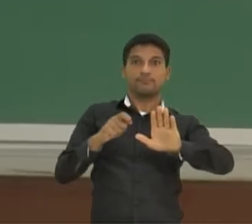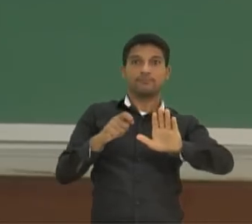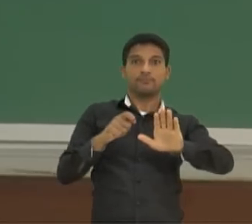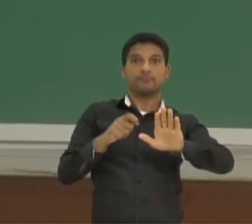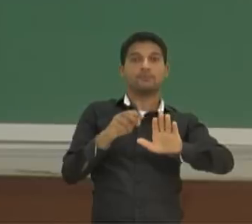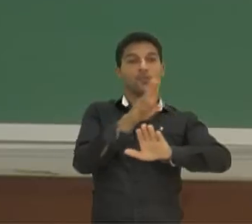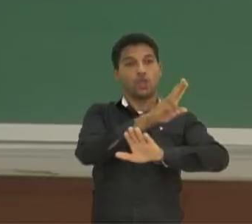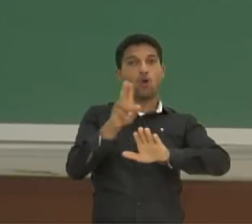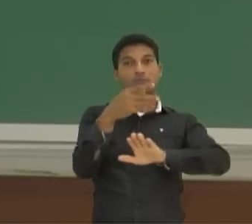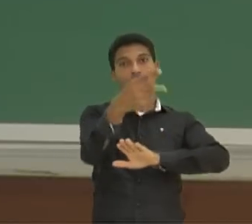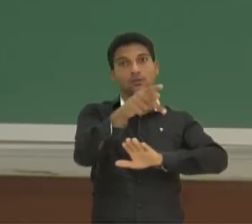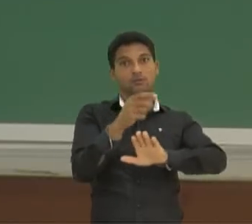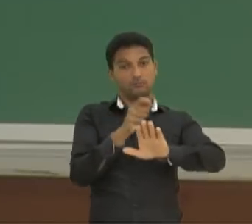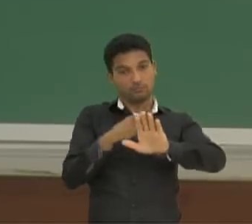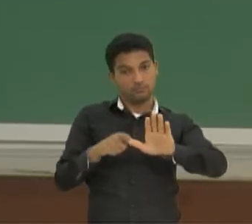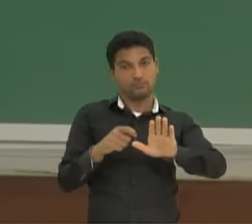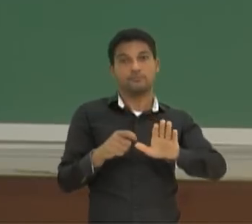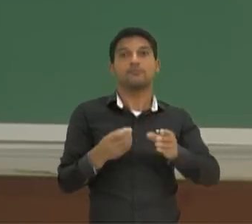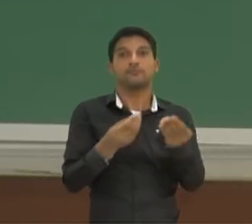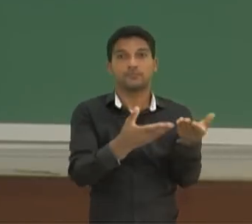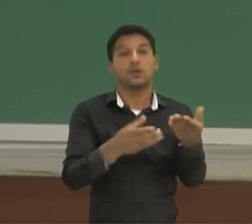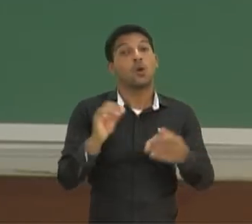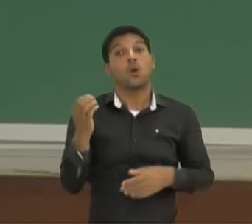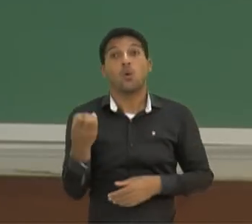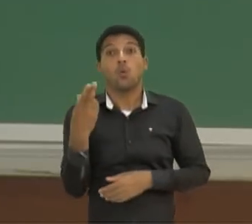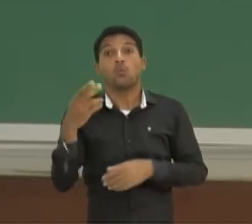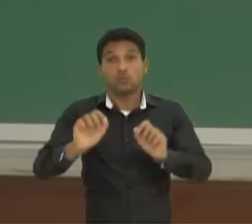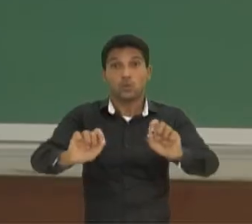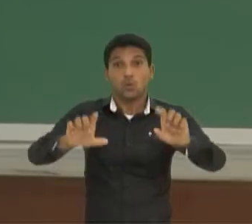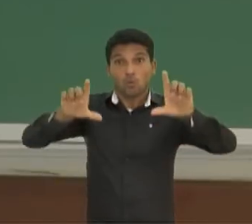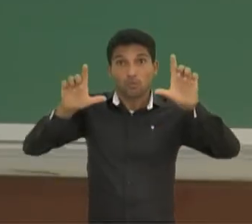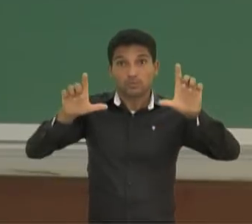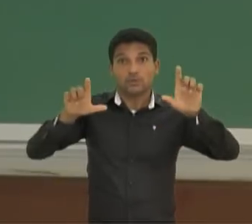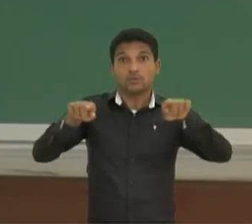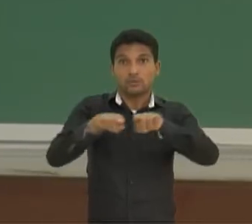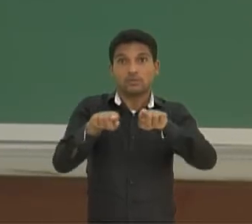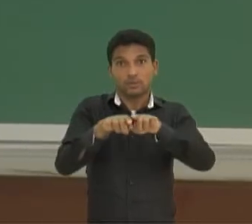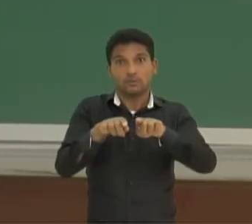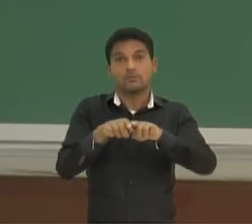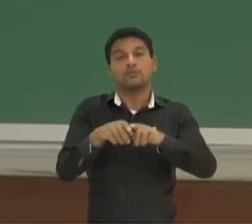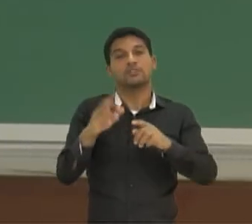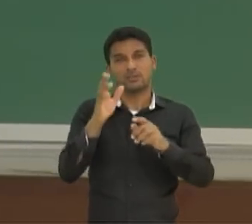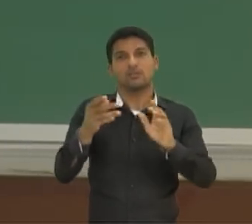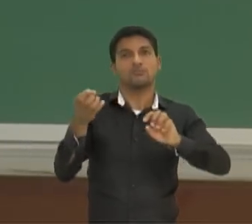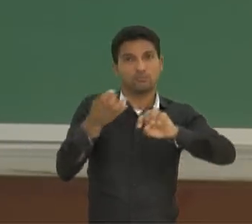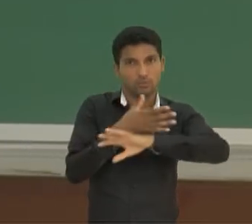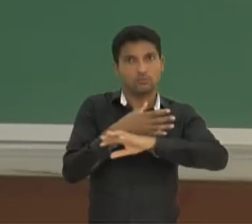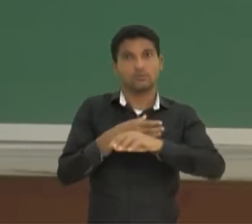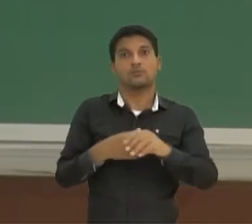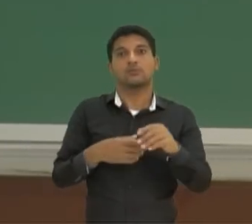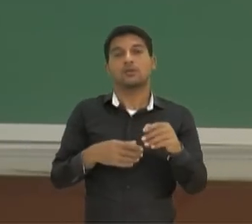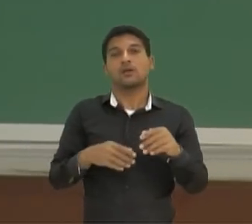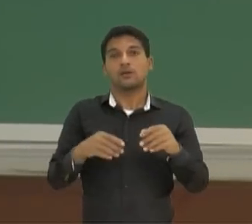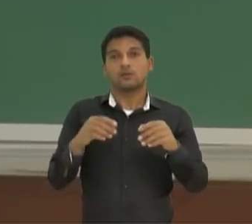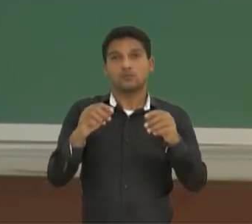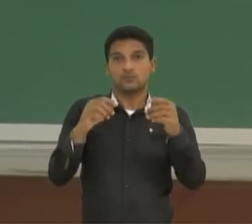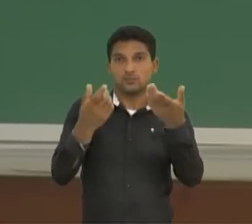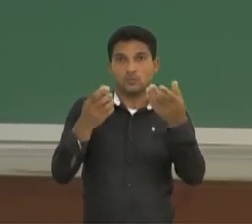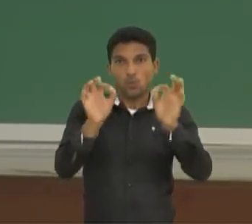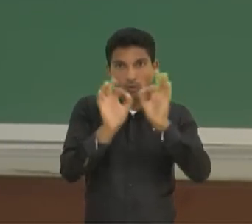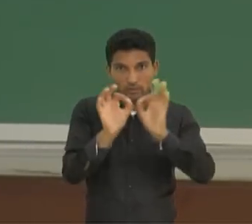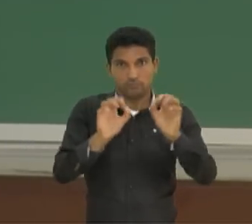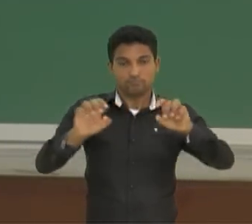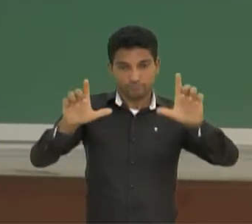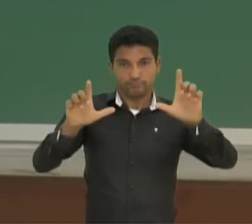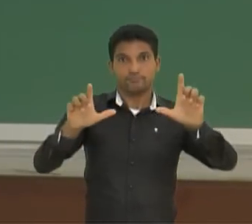conheça, já saiba quem a gente é, mas é sempre importante a gente fazer essa apresentação mais formal, ok? Vamos